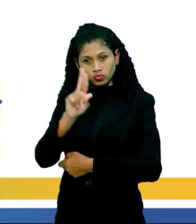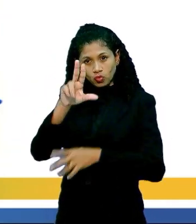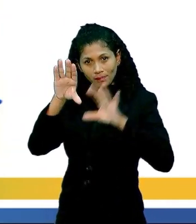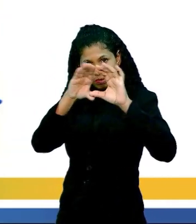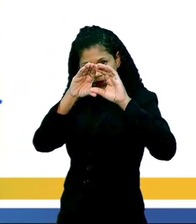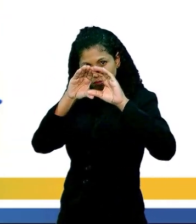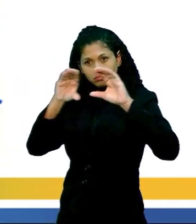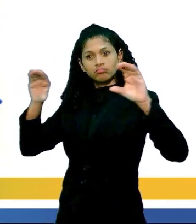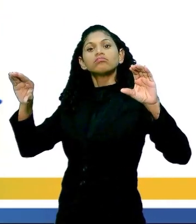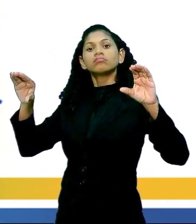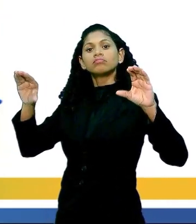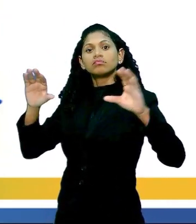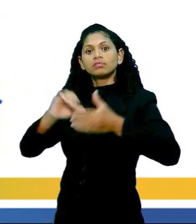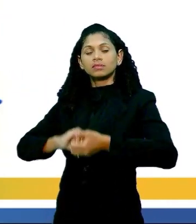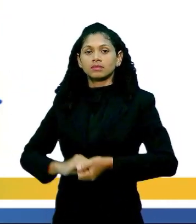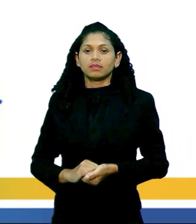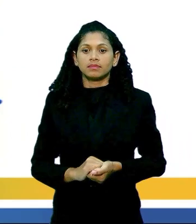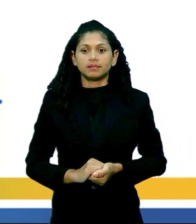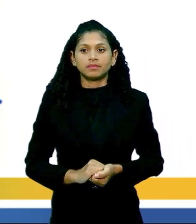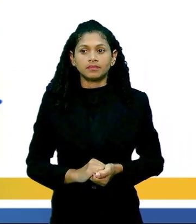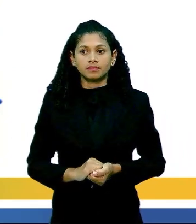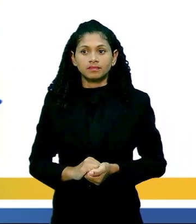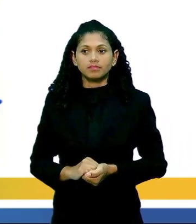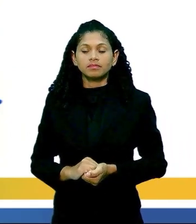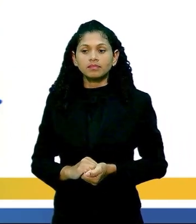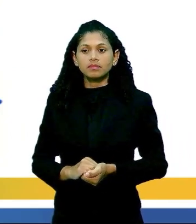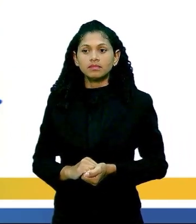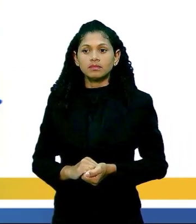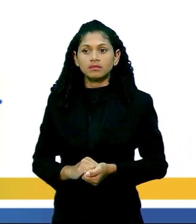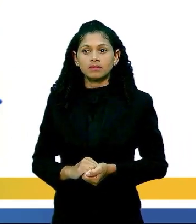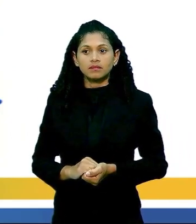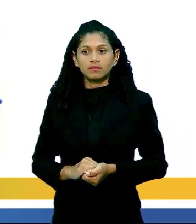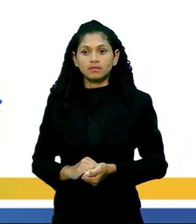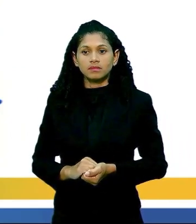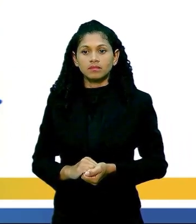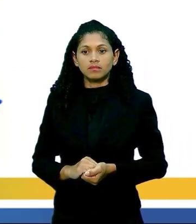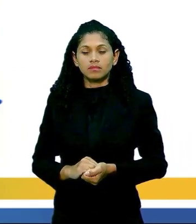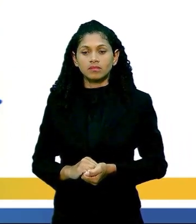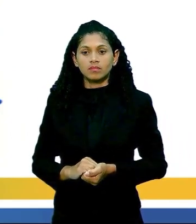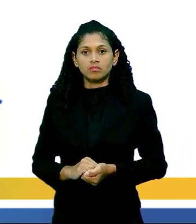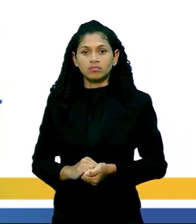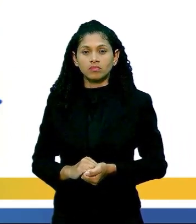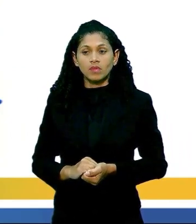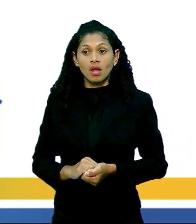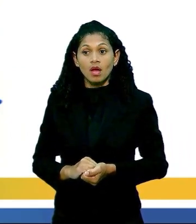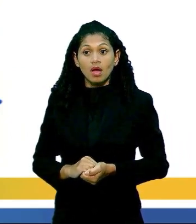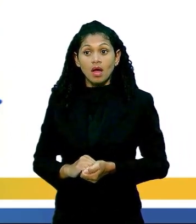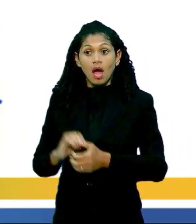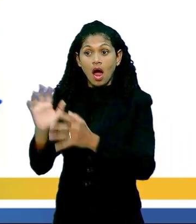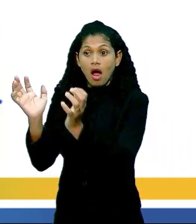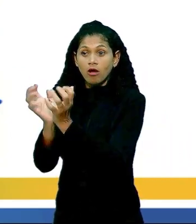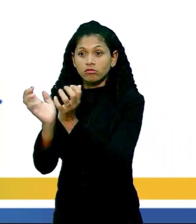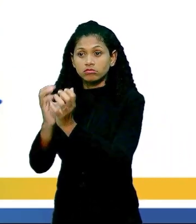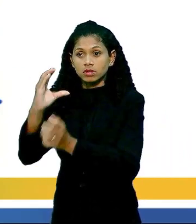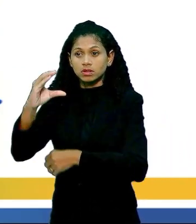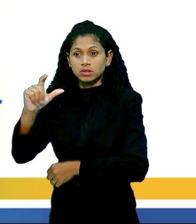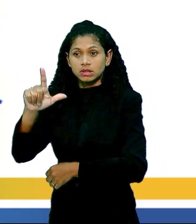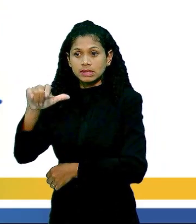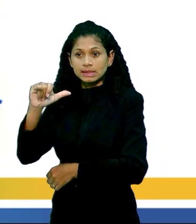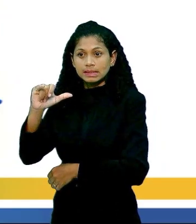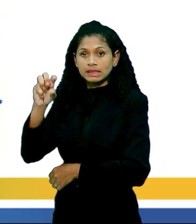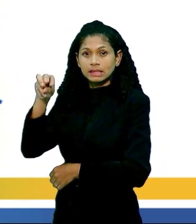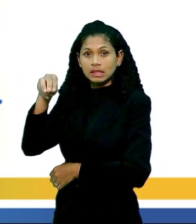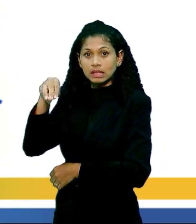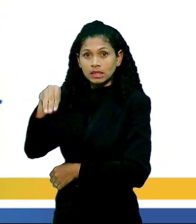seres intermediários, até que se atinja a comunidade clímax, onde não há mais mudança. O que pode